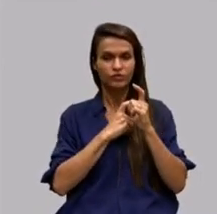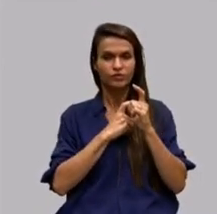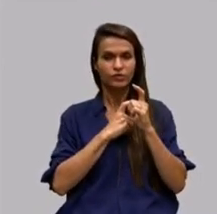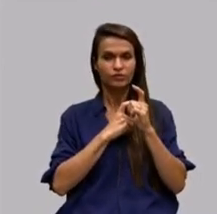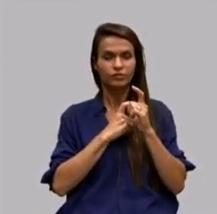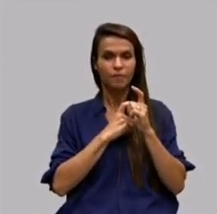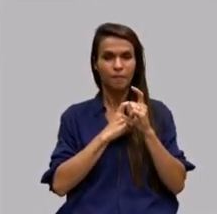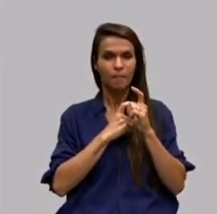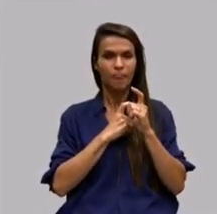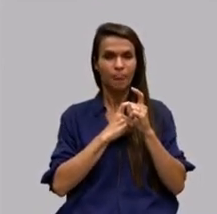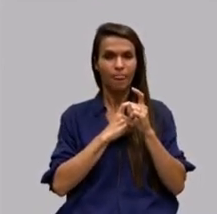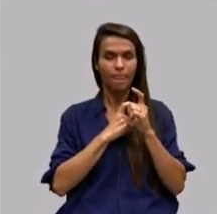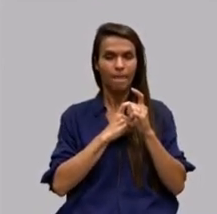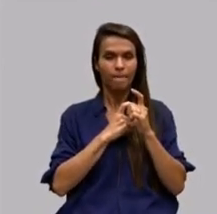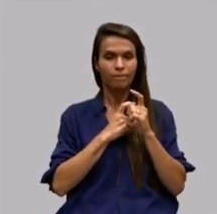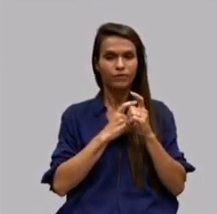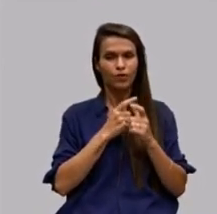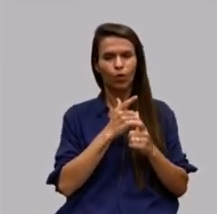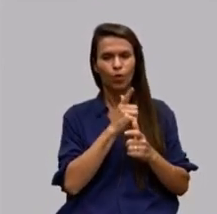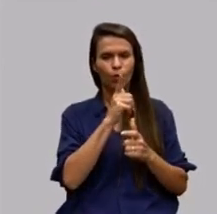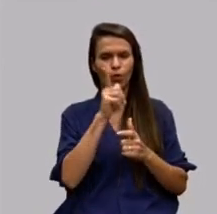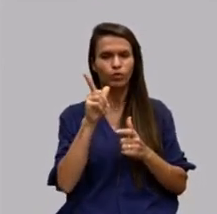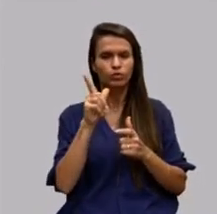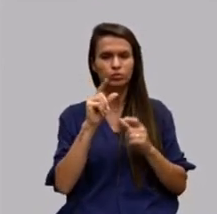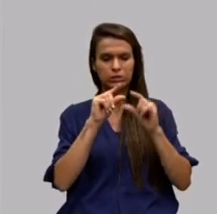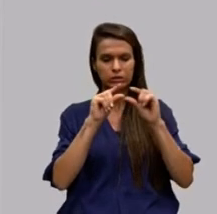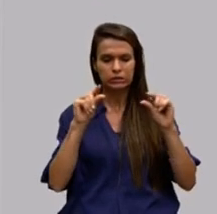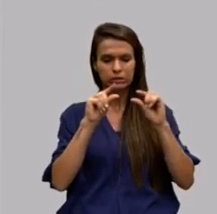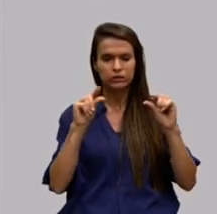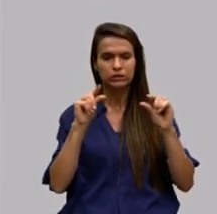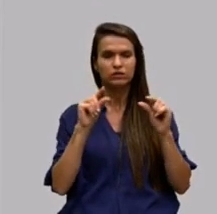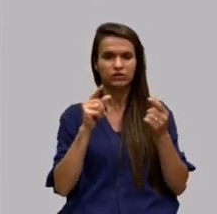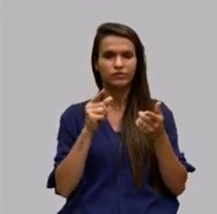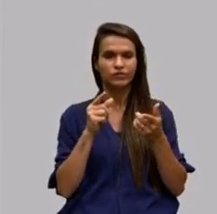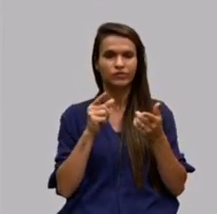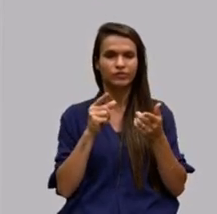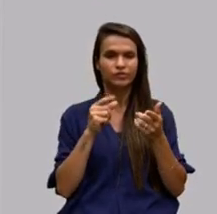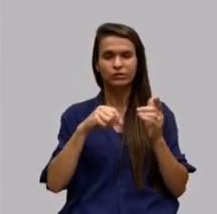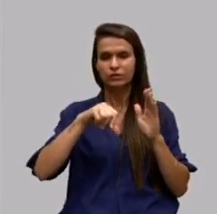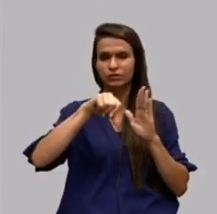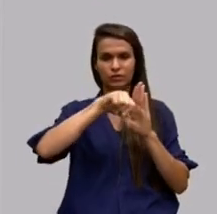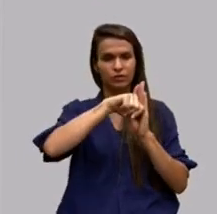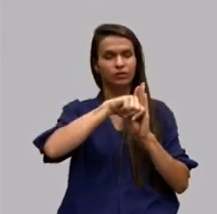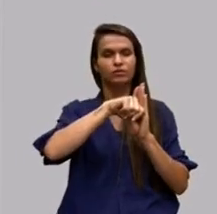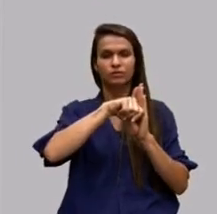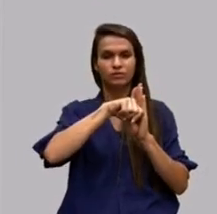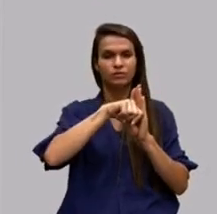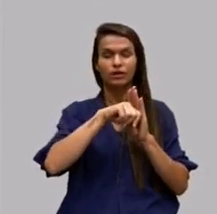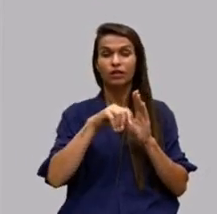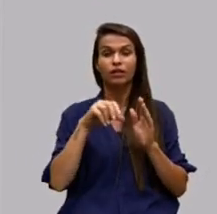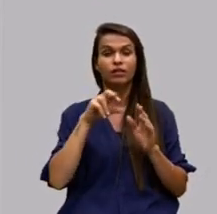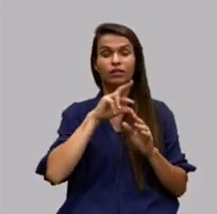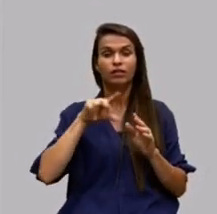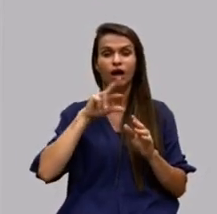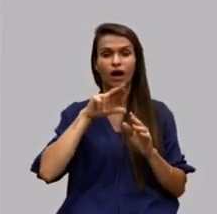anatocismo e outras cláusulas ilegais, aqui não estamos falando de uma tese jurídica, estamos falando de